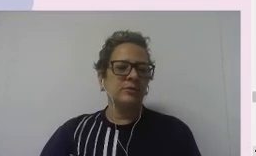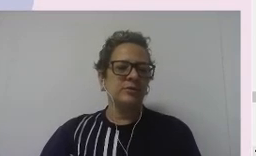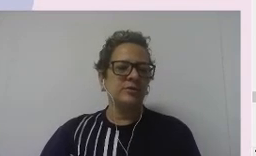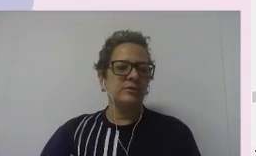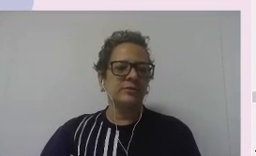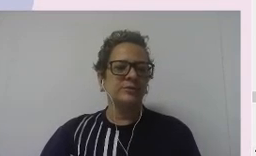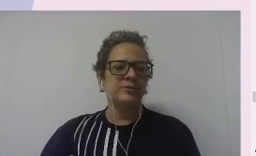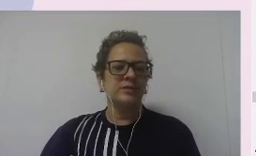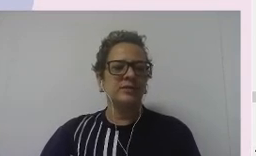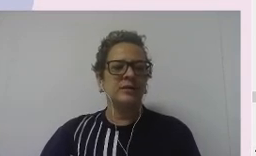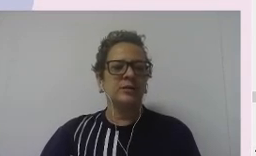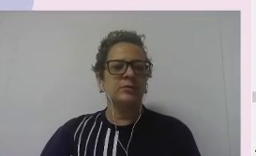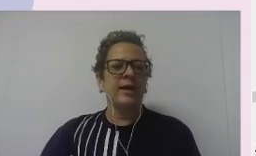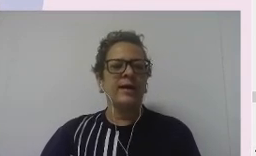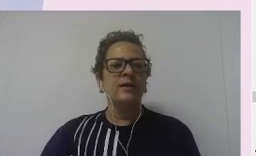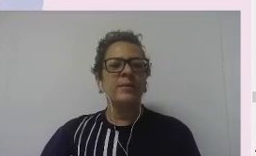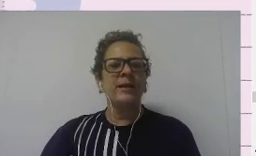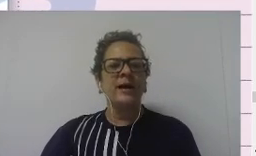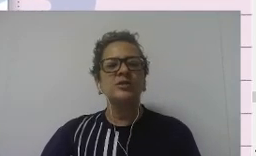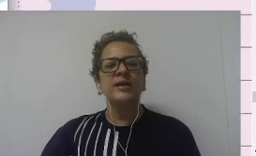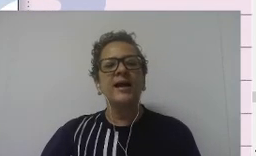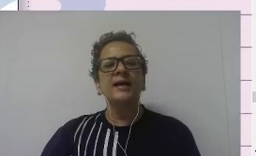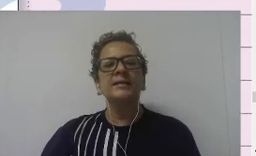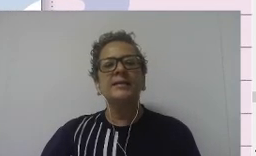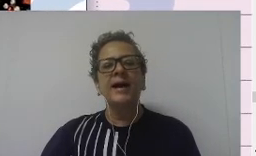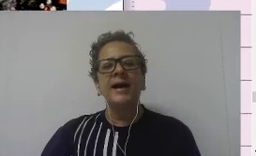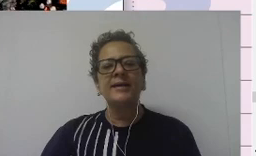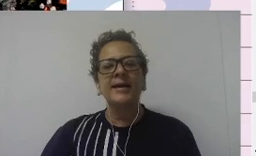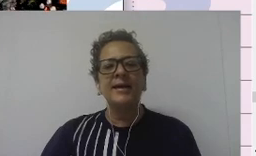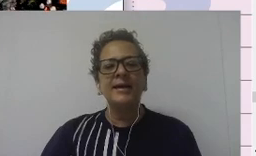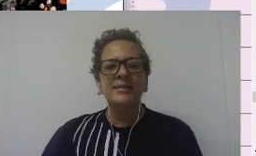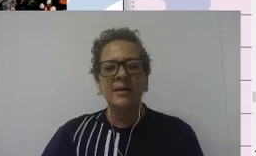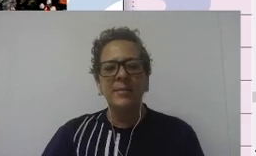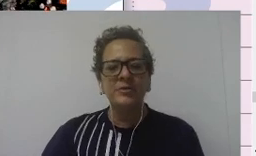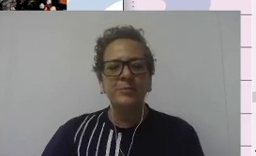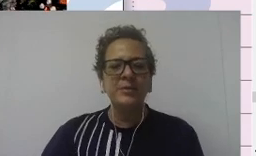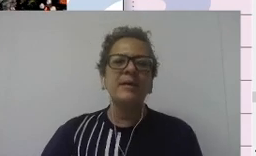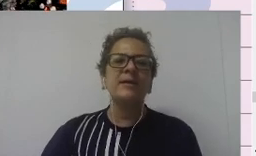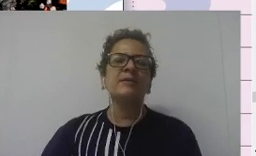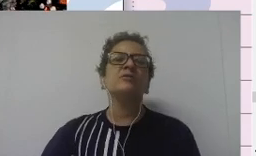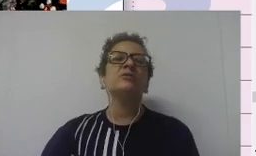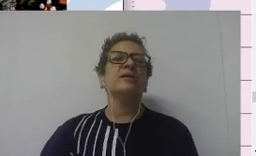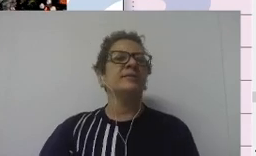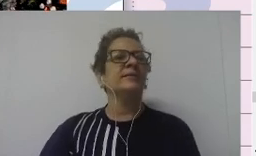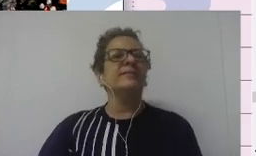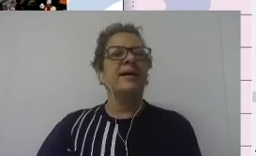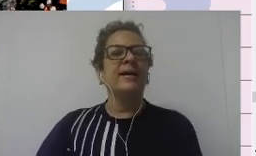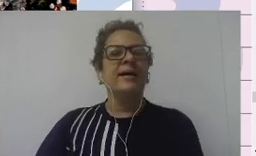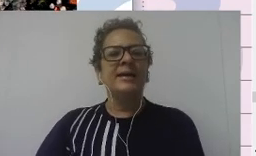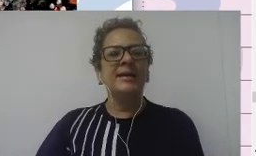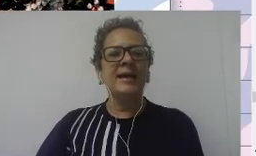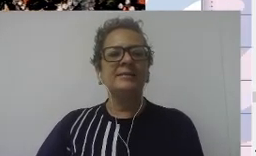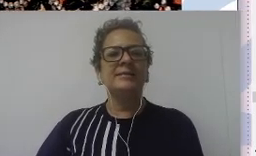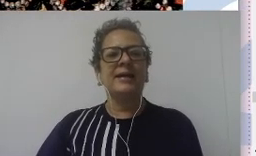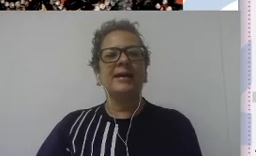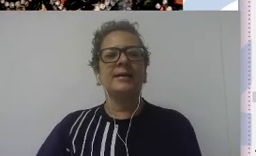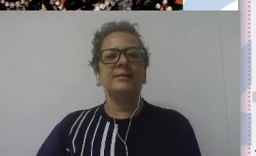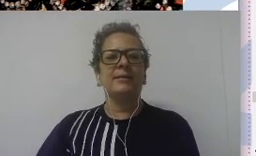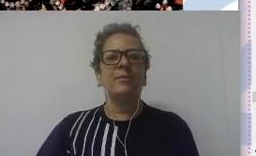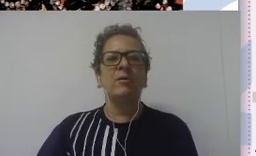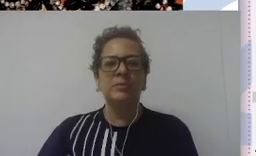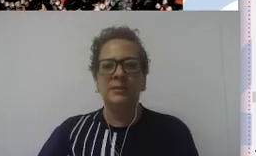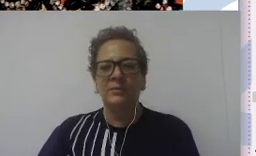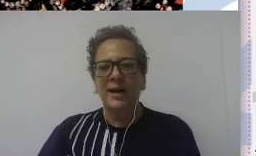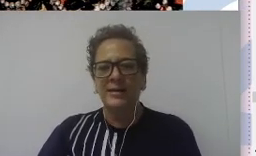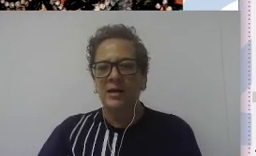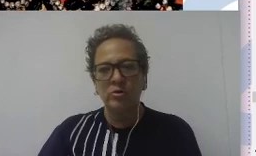esse? É tão esquisito. É em homenagem à rainha Elizabeth I, gente, rainha da Inglaterra,